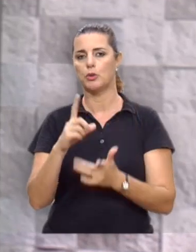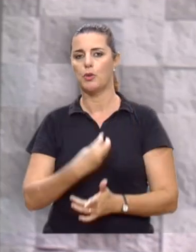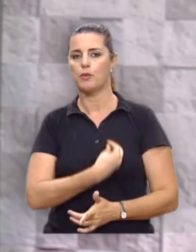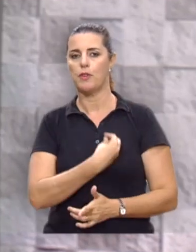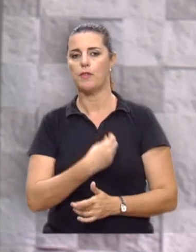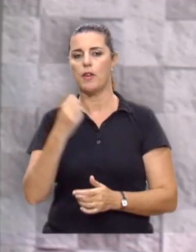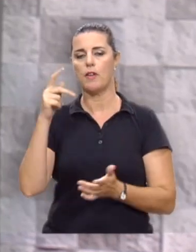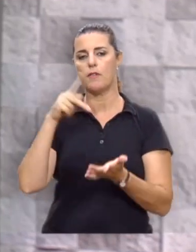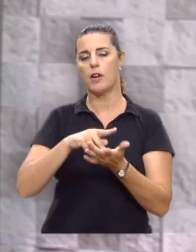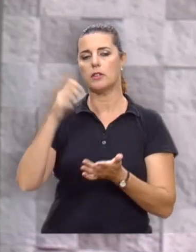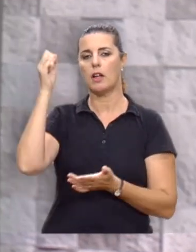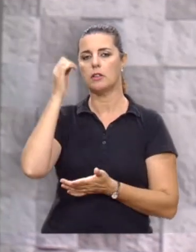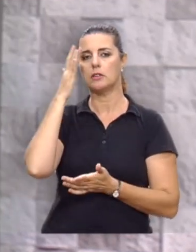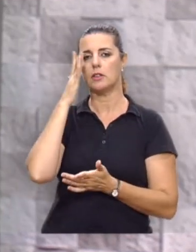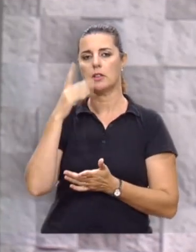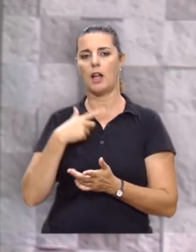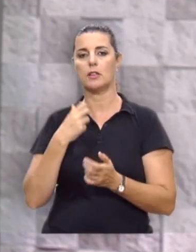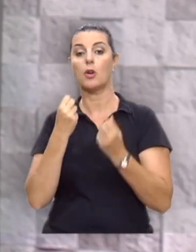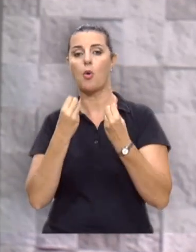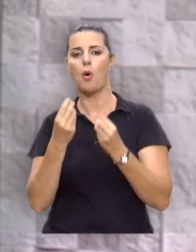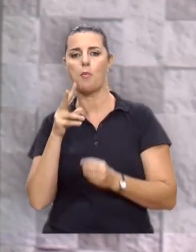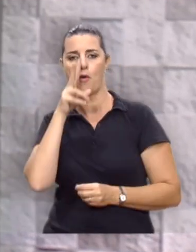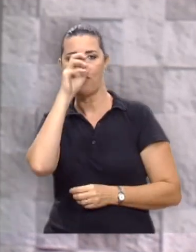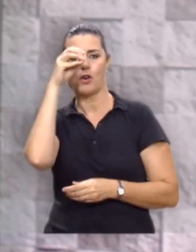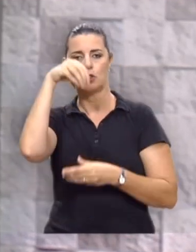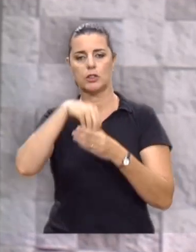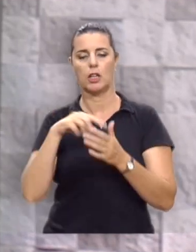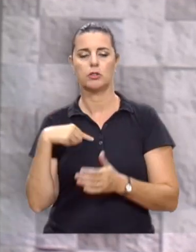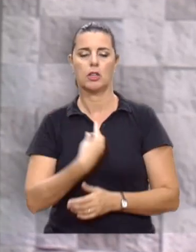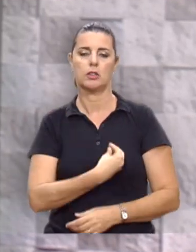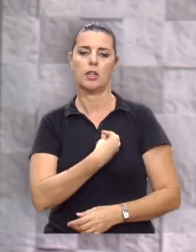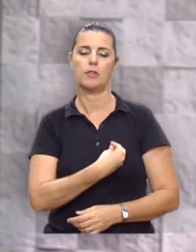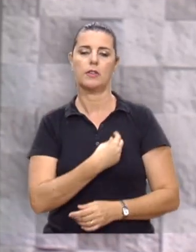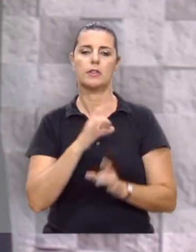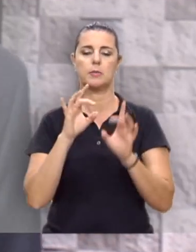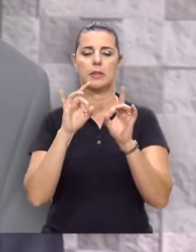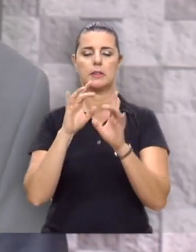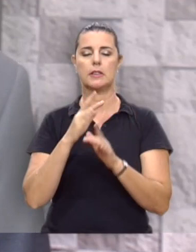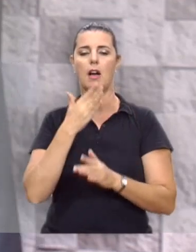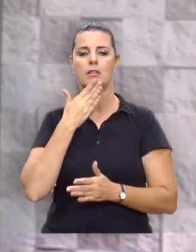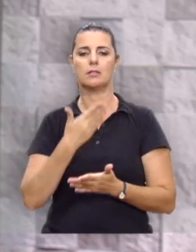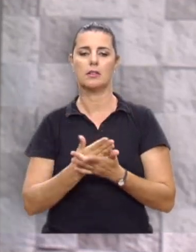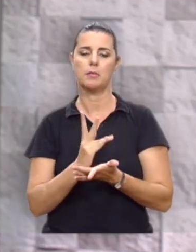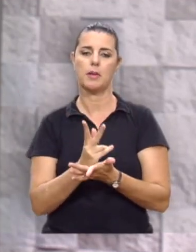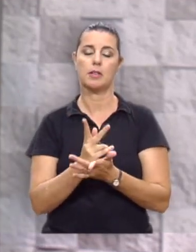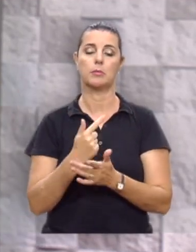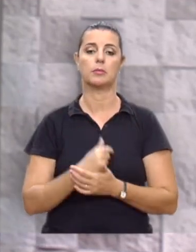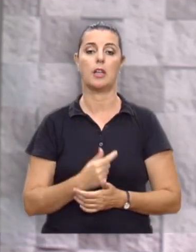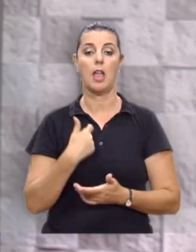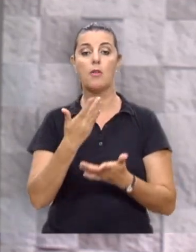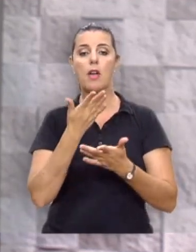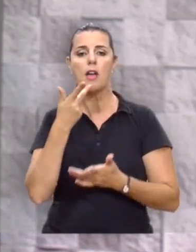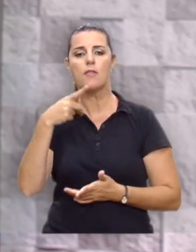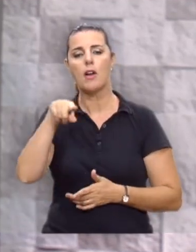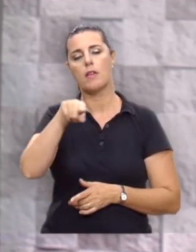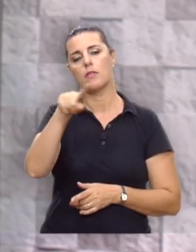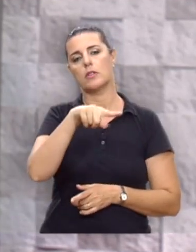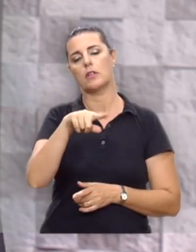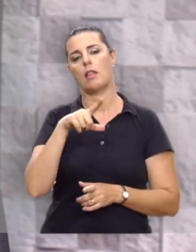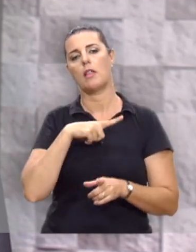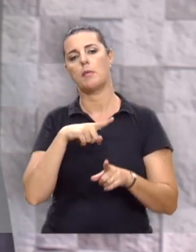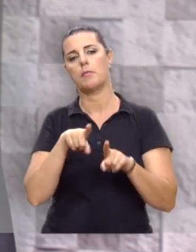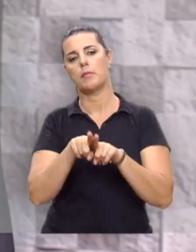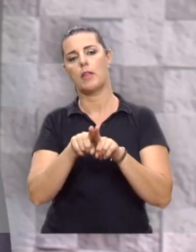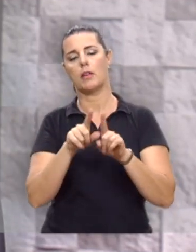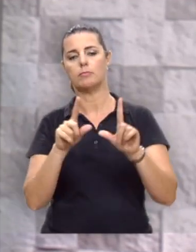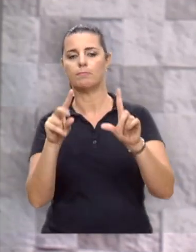viveu em verdade e graça, o impacto disso nas nossas vidas é fantástico, é fabuloso. Isso mesmo. E eu queria falar para você também,